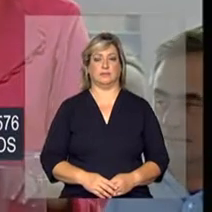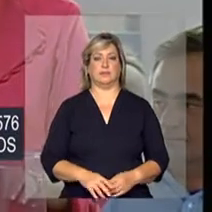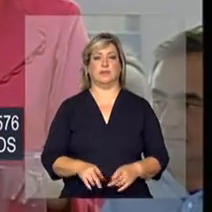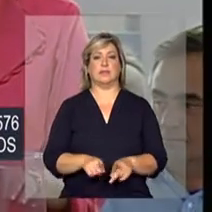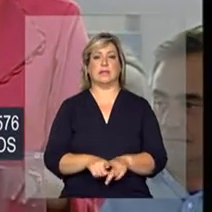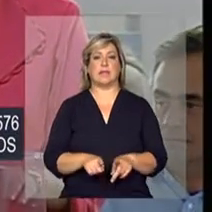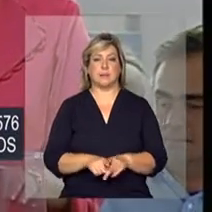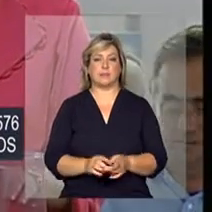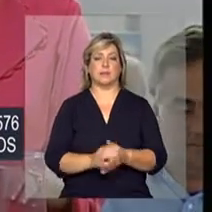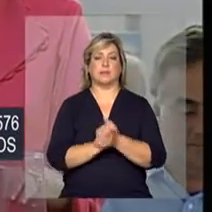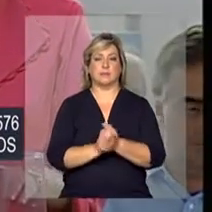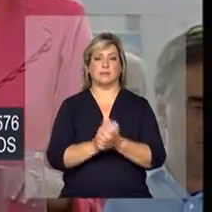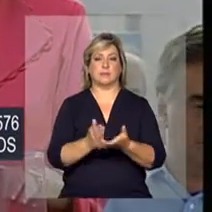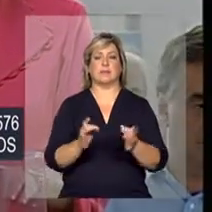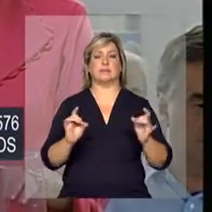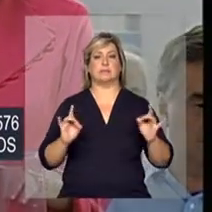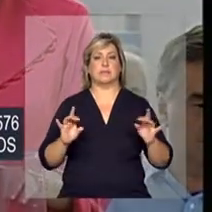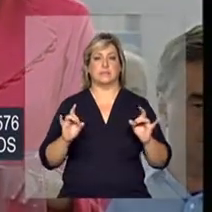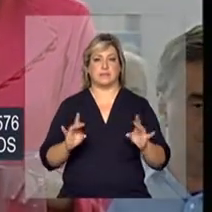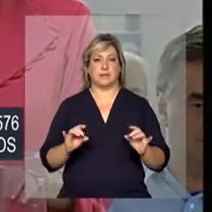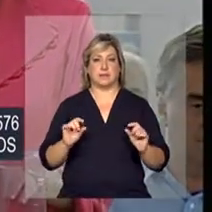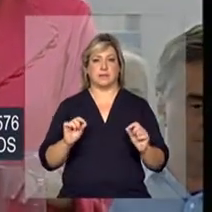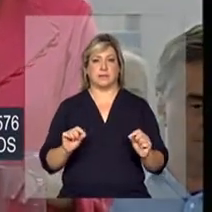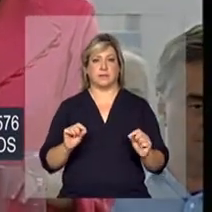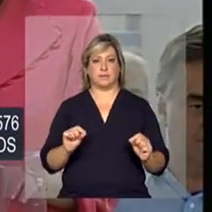dirigir um cumprimento especial